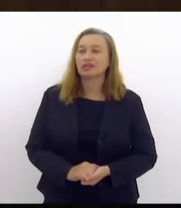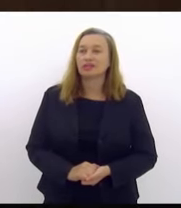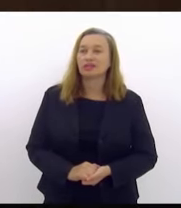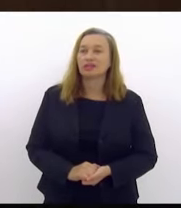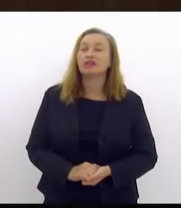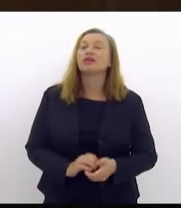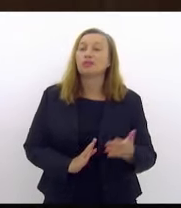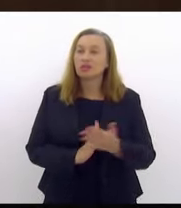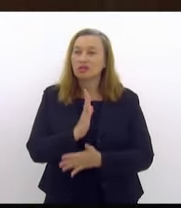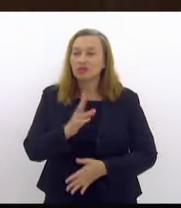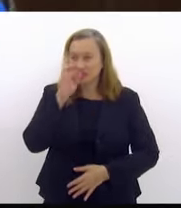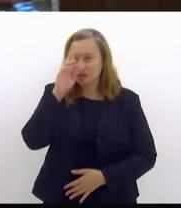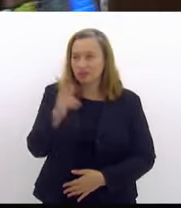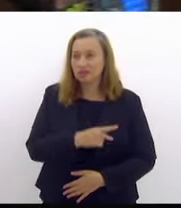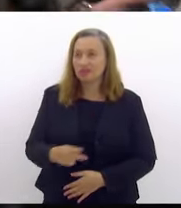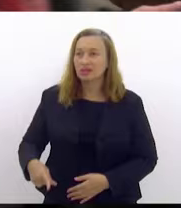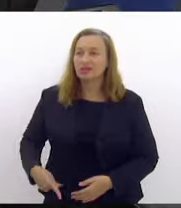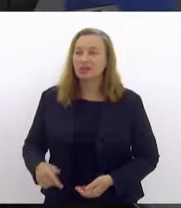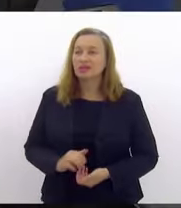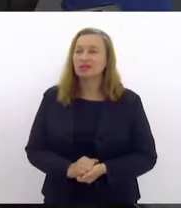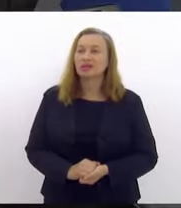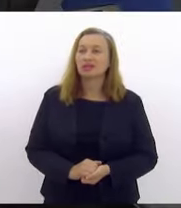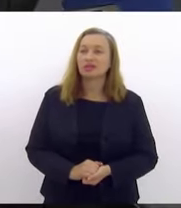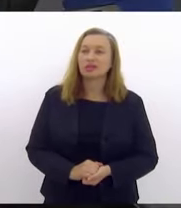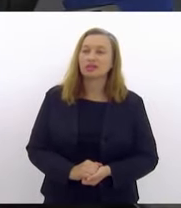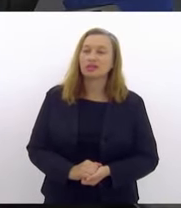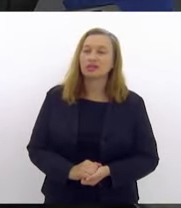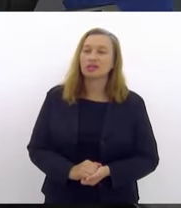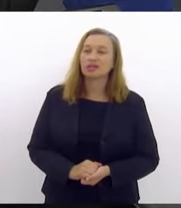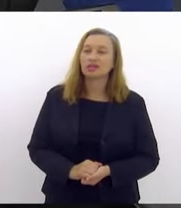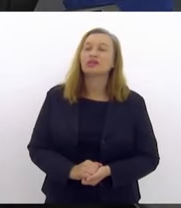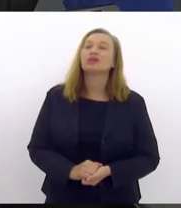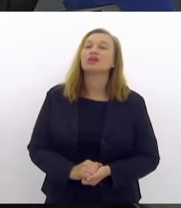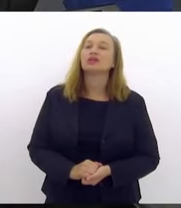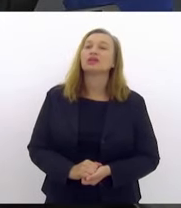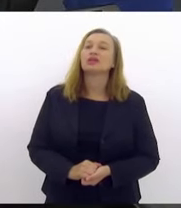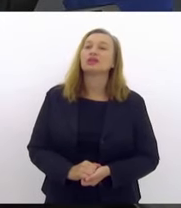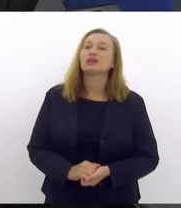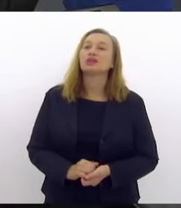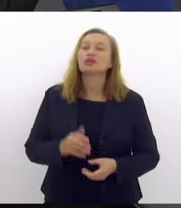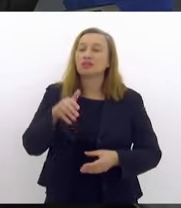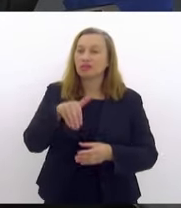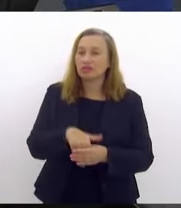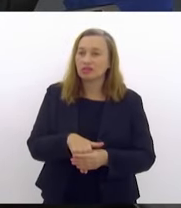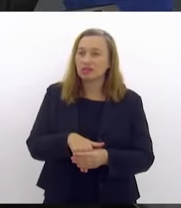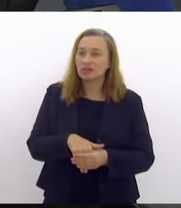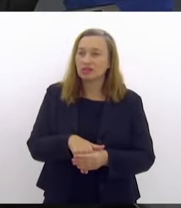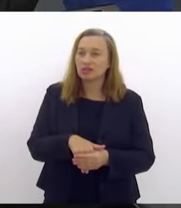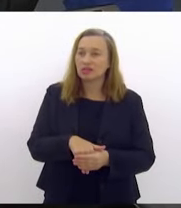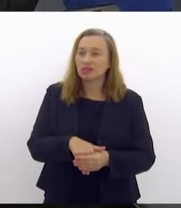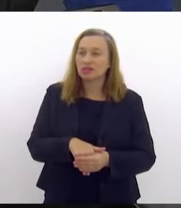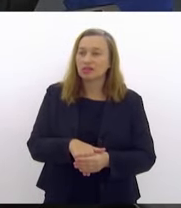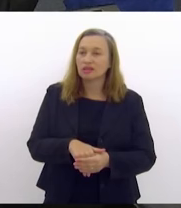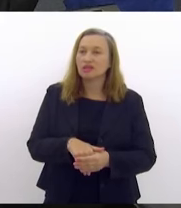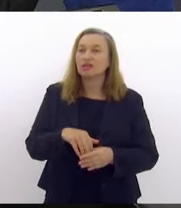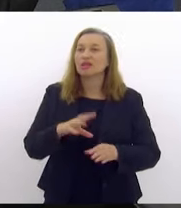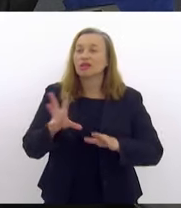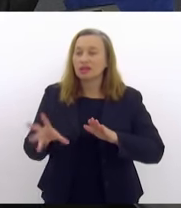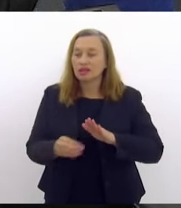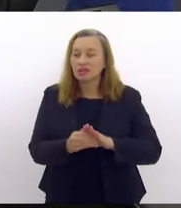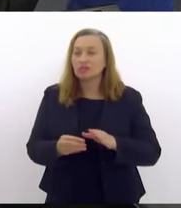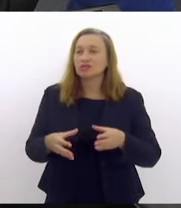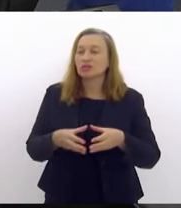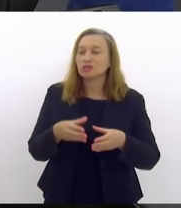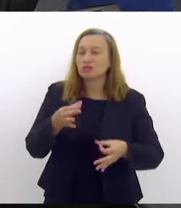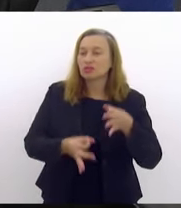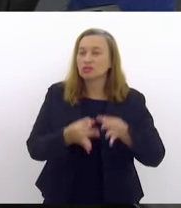Pela aprovação, presidente. Com os pareceres emitidos, em votação, as emendas da Comissão de Constituição